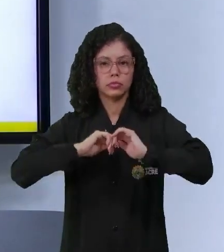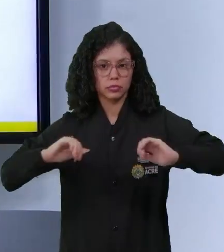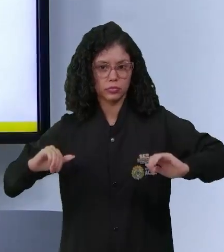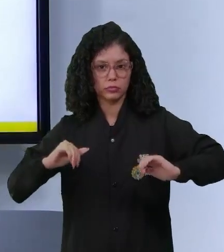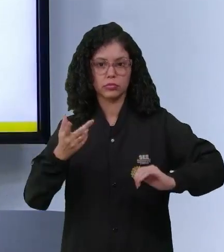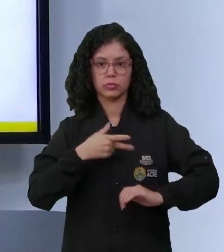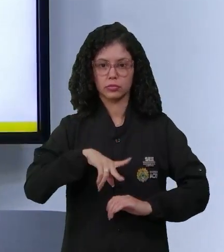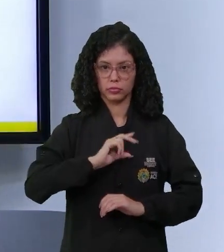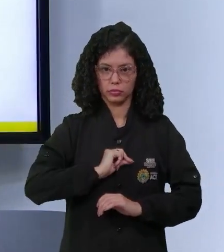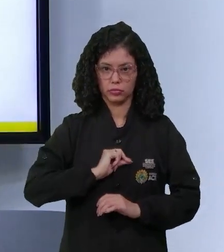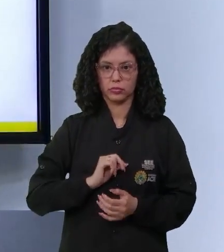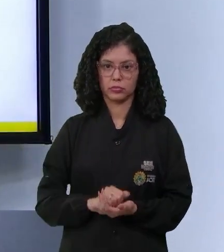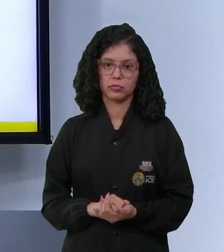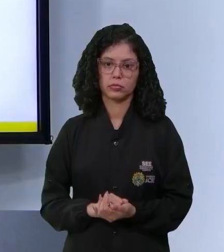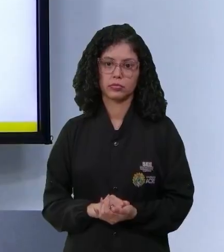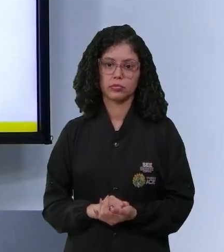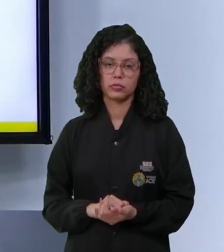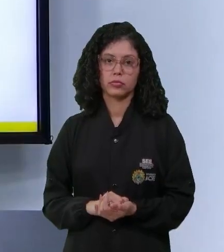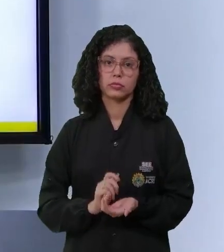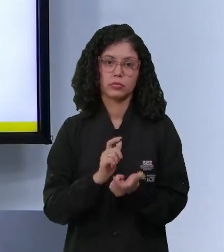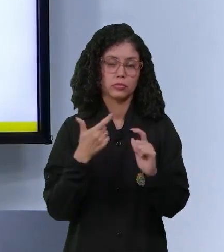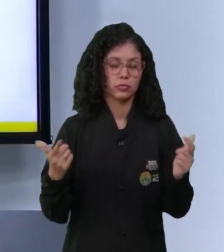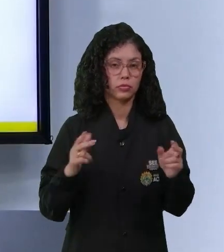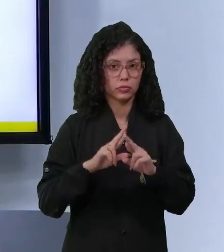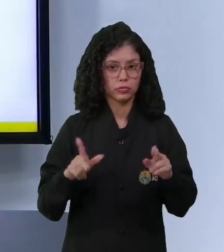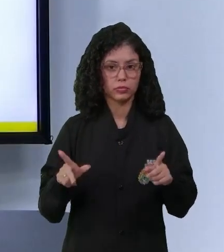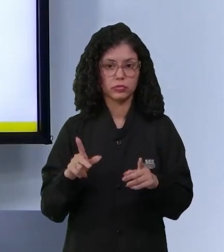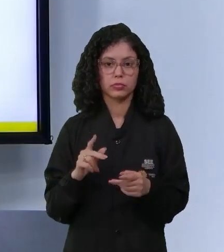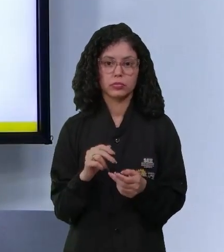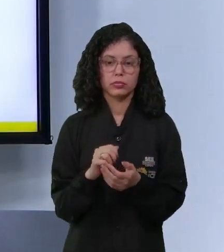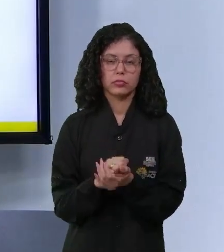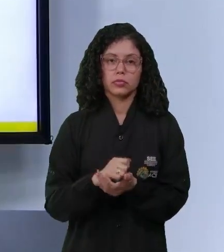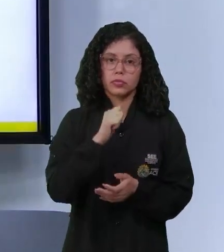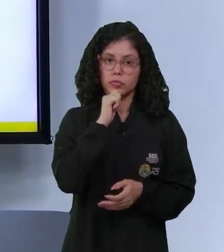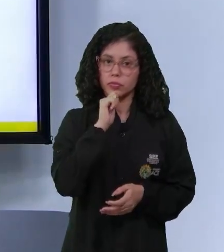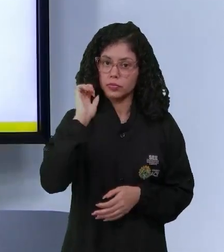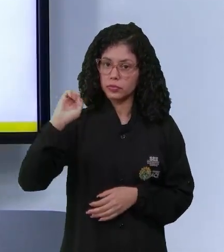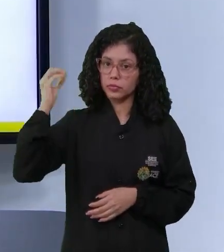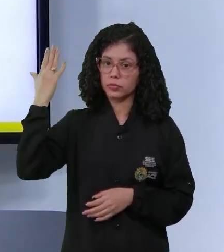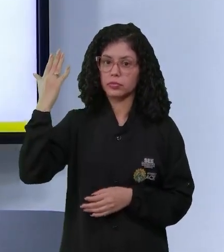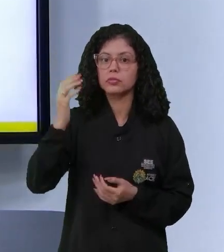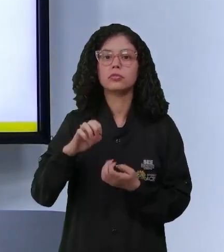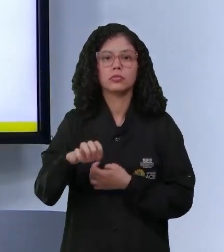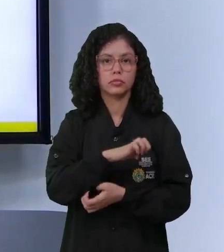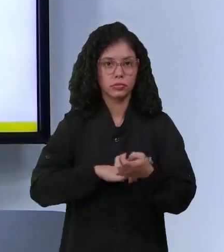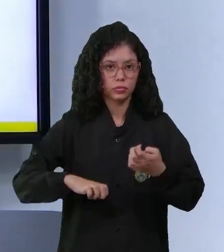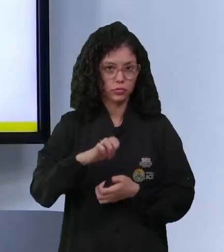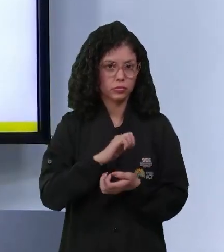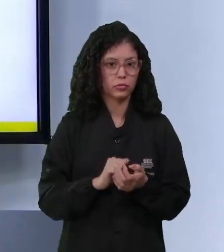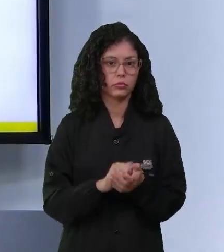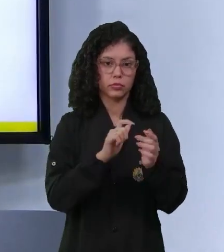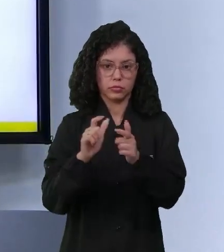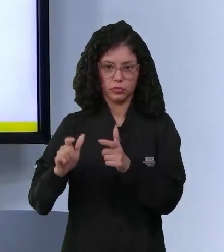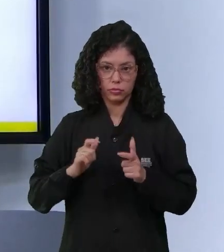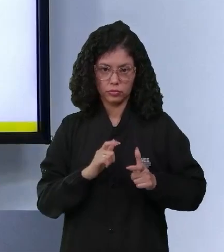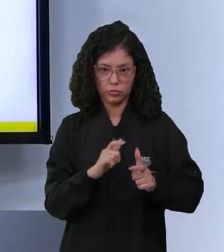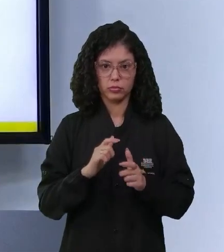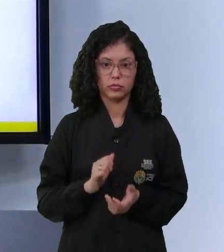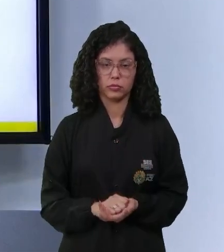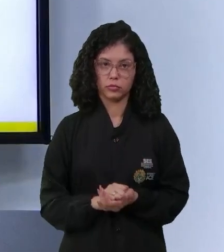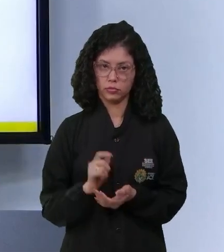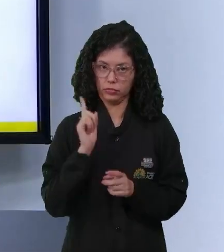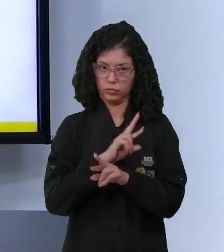de Portugal. Essa é a grande diferença. Então, aconteceram revoltas locais